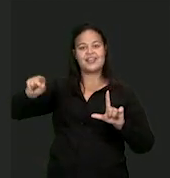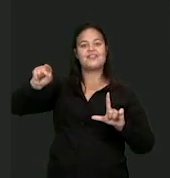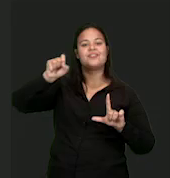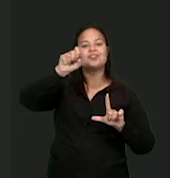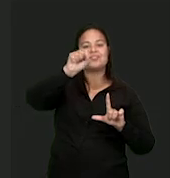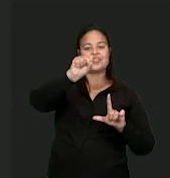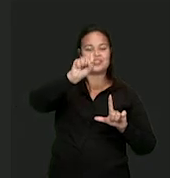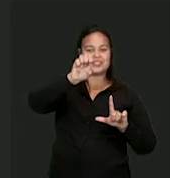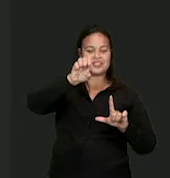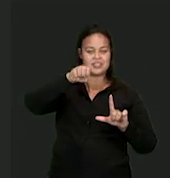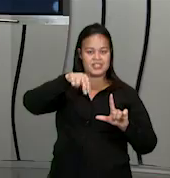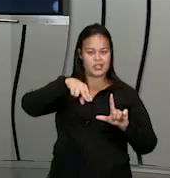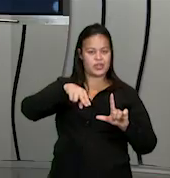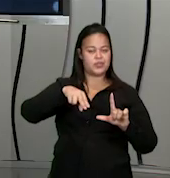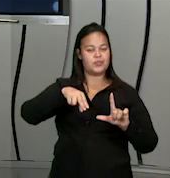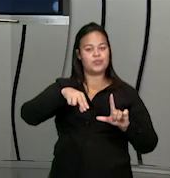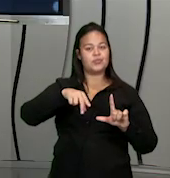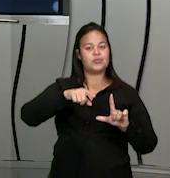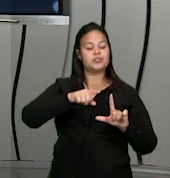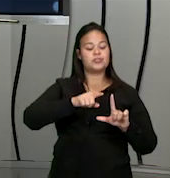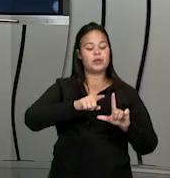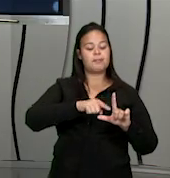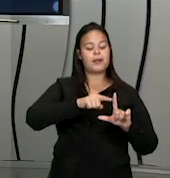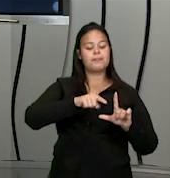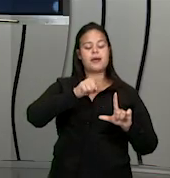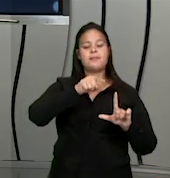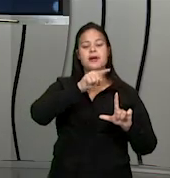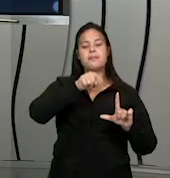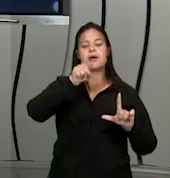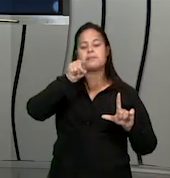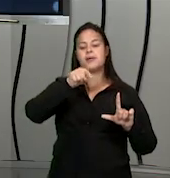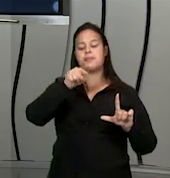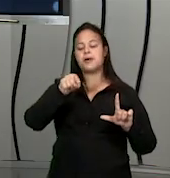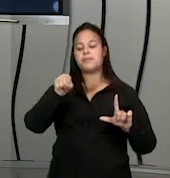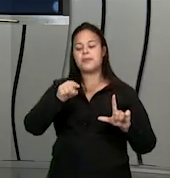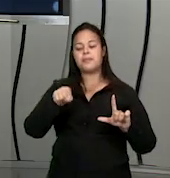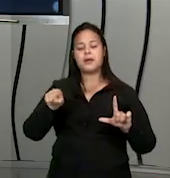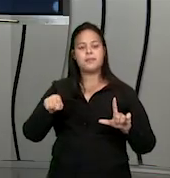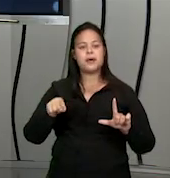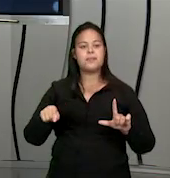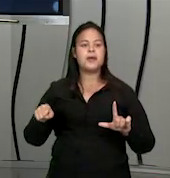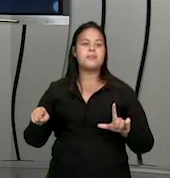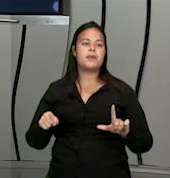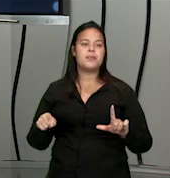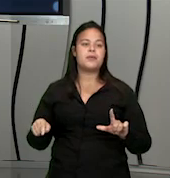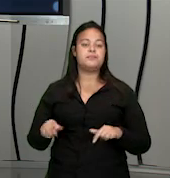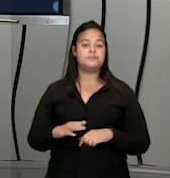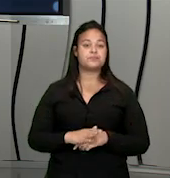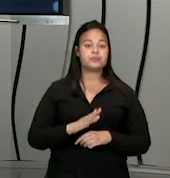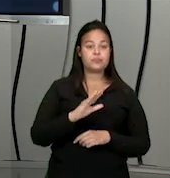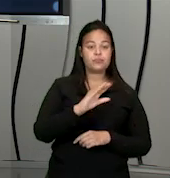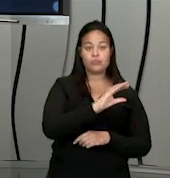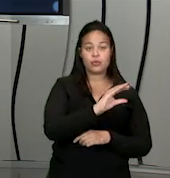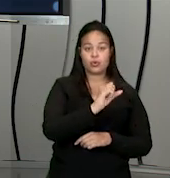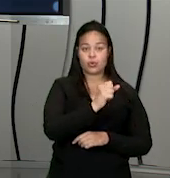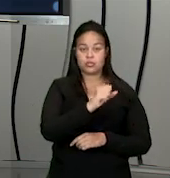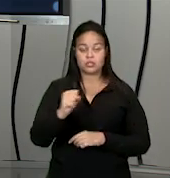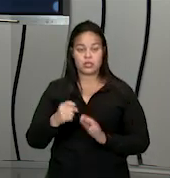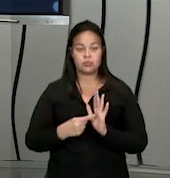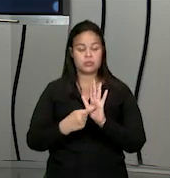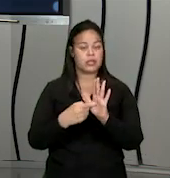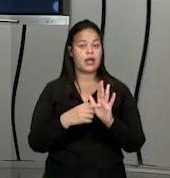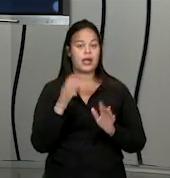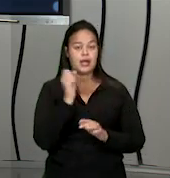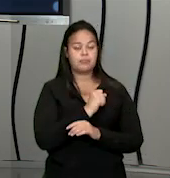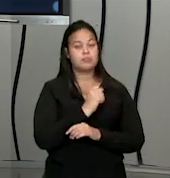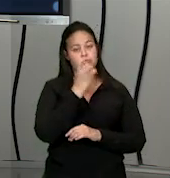ok? Como você já aprendeu o seno, aqui no cosseno eu vou só te mostrar, vai ser bem mais rápido, bem mais fácil, e aí é o